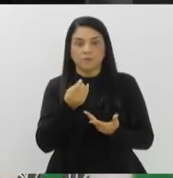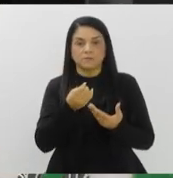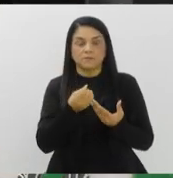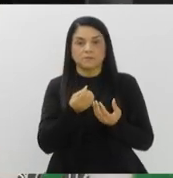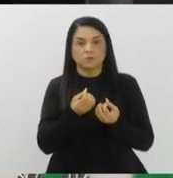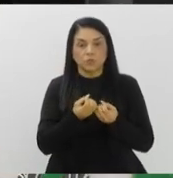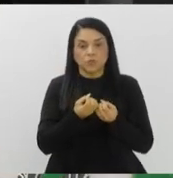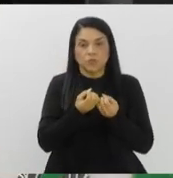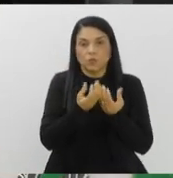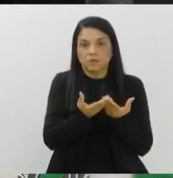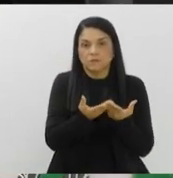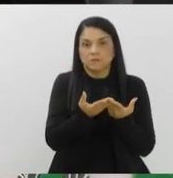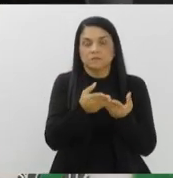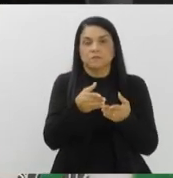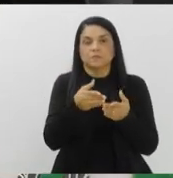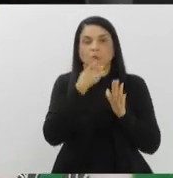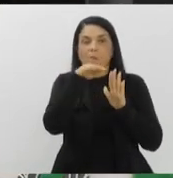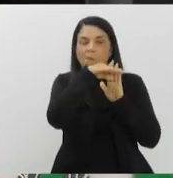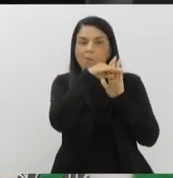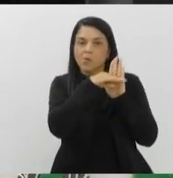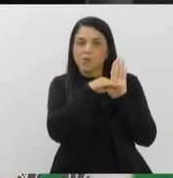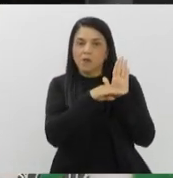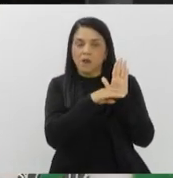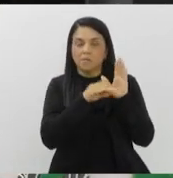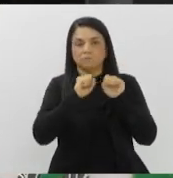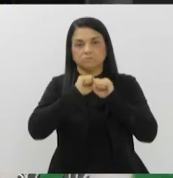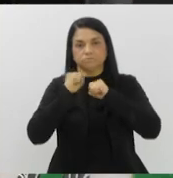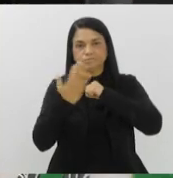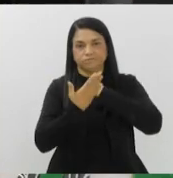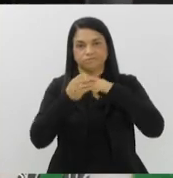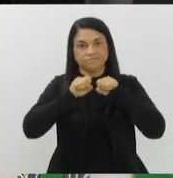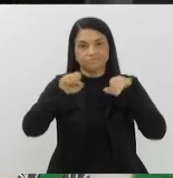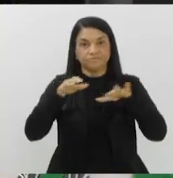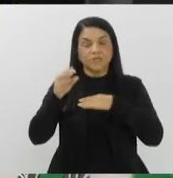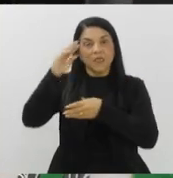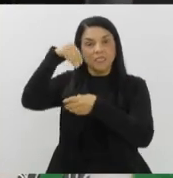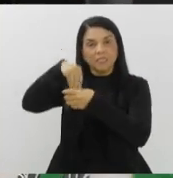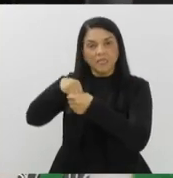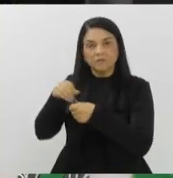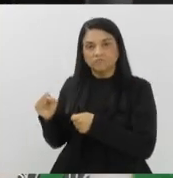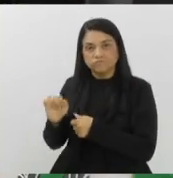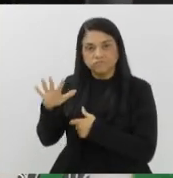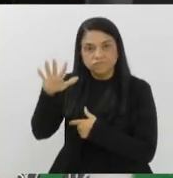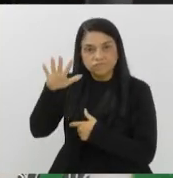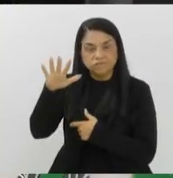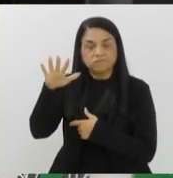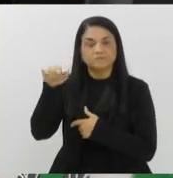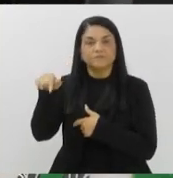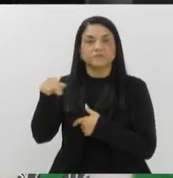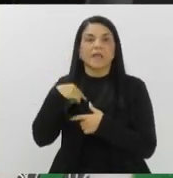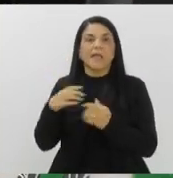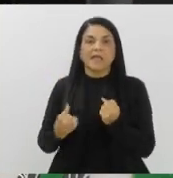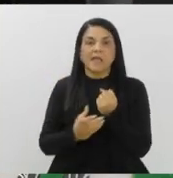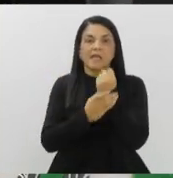para um programa de enfrentamento à Covid dentro das favelas e periferias, que garantiu ali pelo